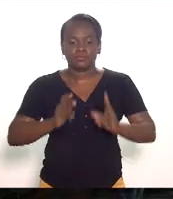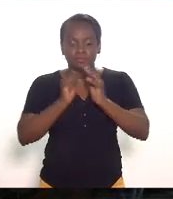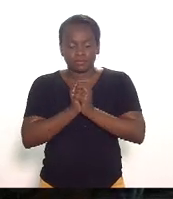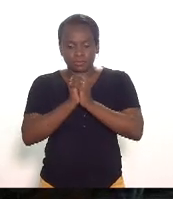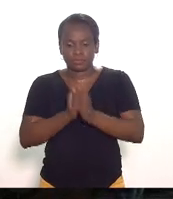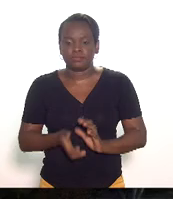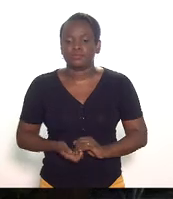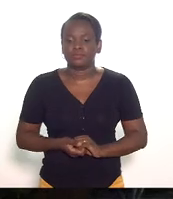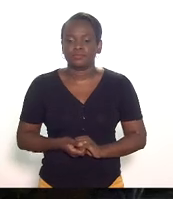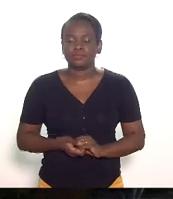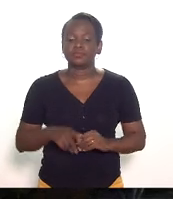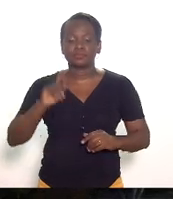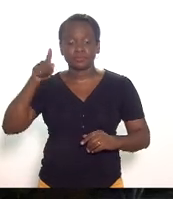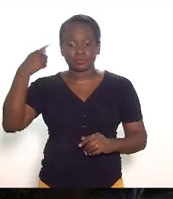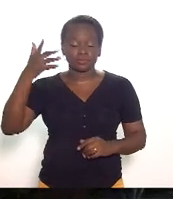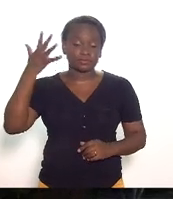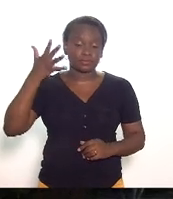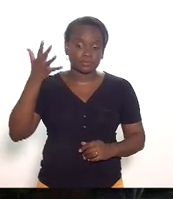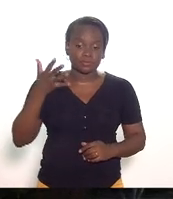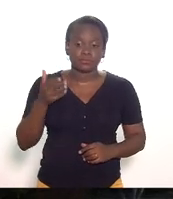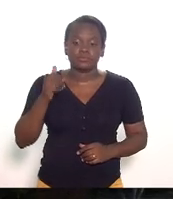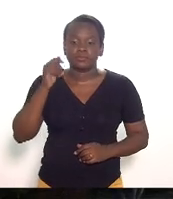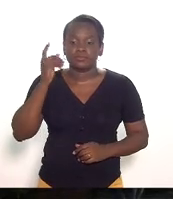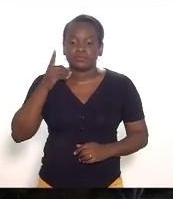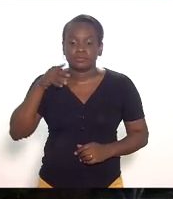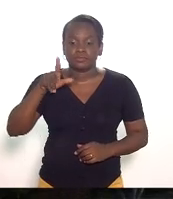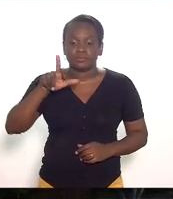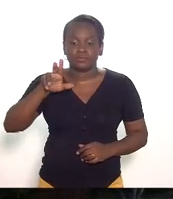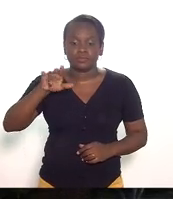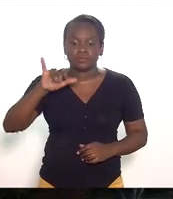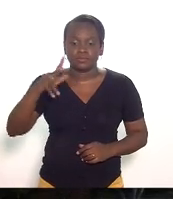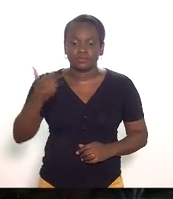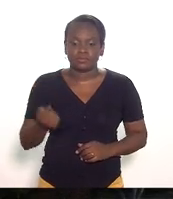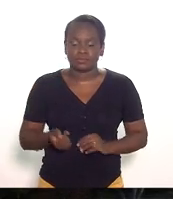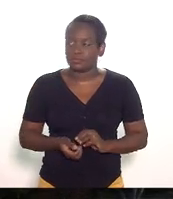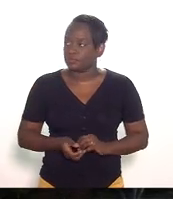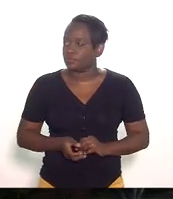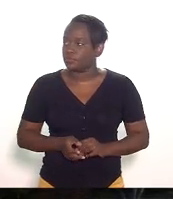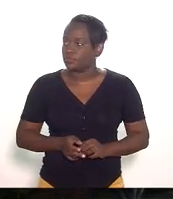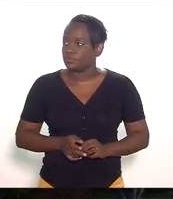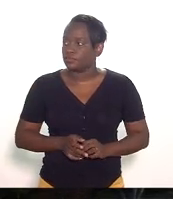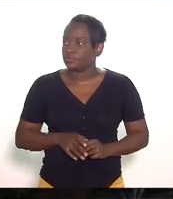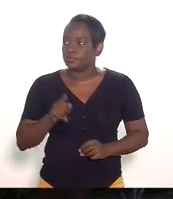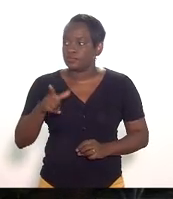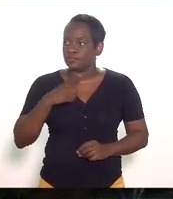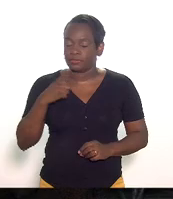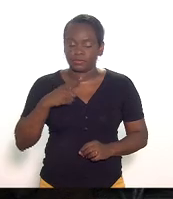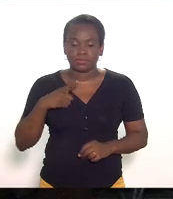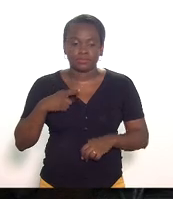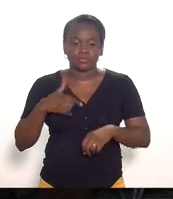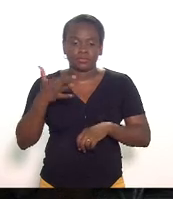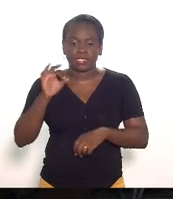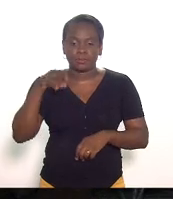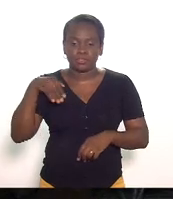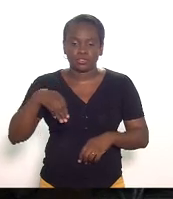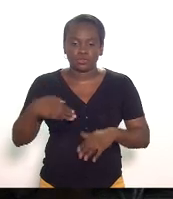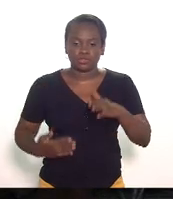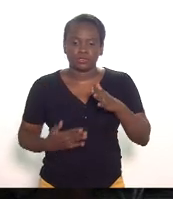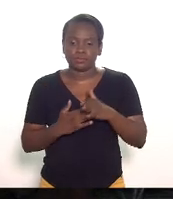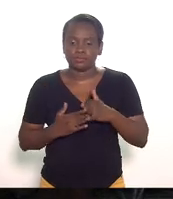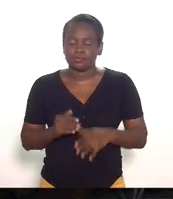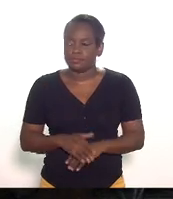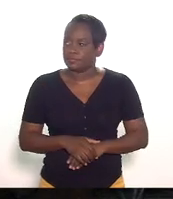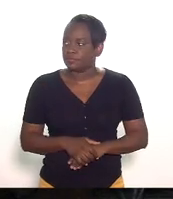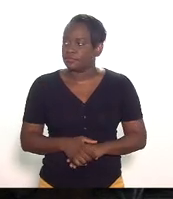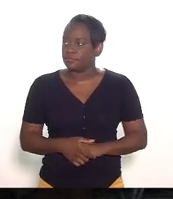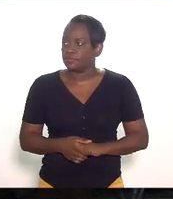oração. Próximo orador escrito é a nobre deputada Lucinha. Vossa Excelência dispõe de 10 minutos do tempo